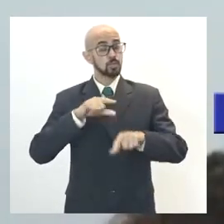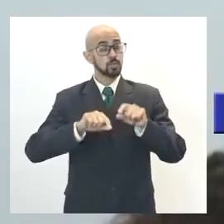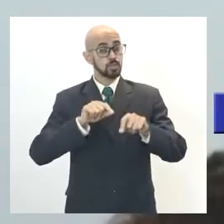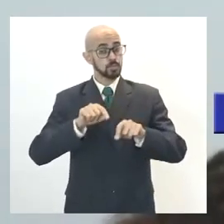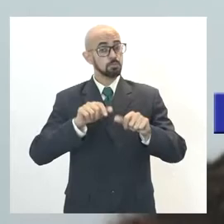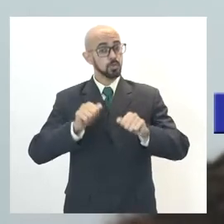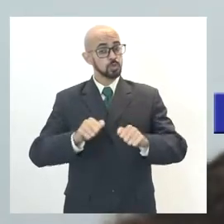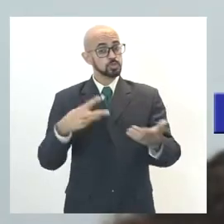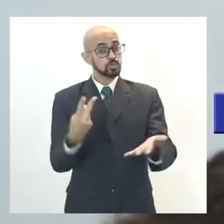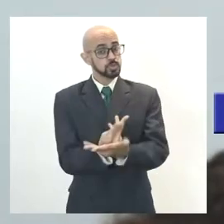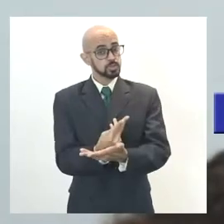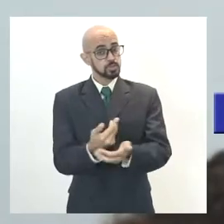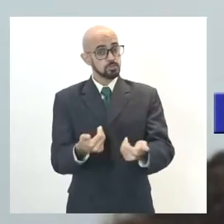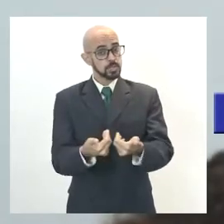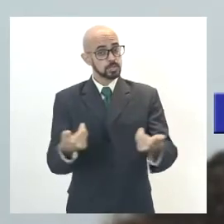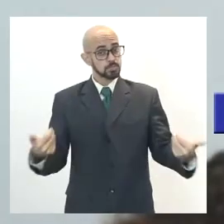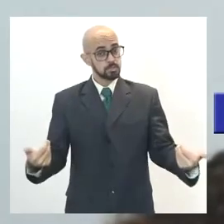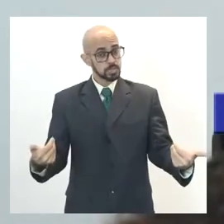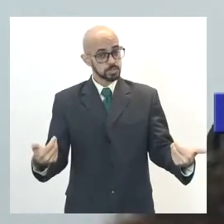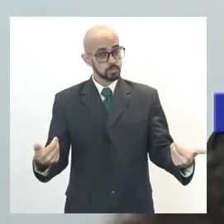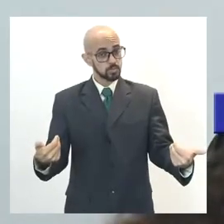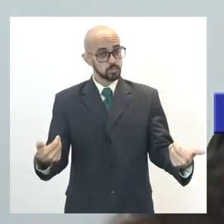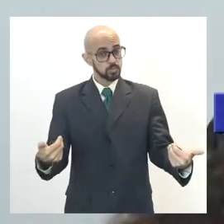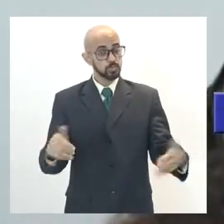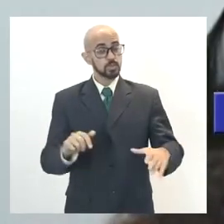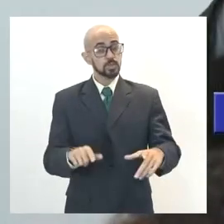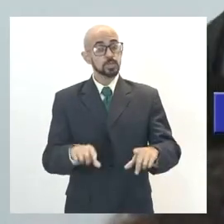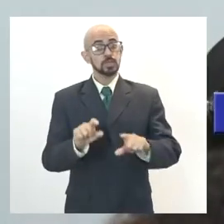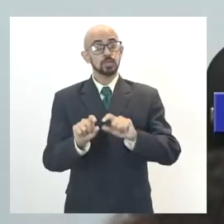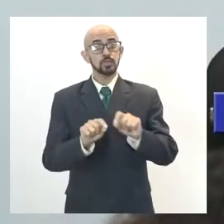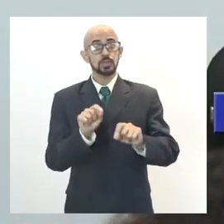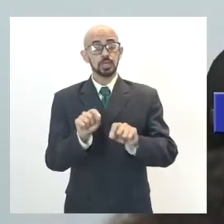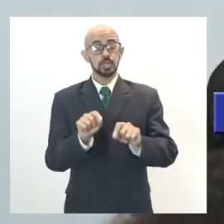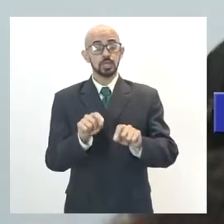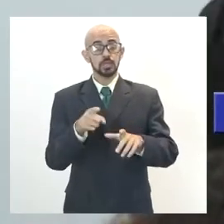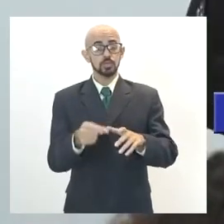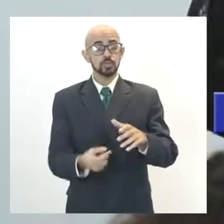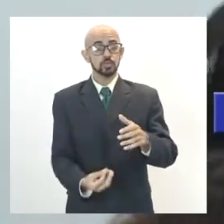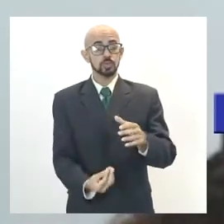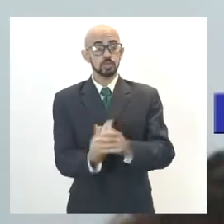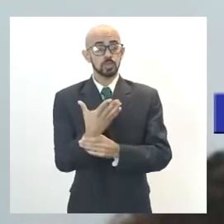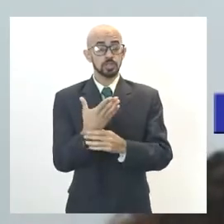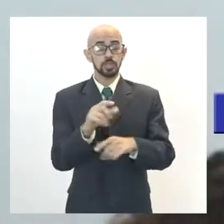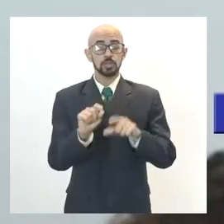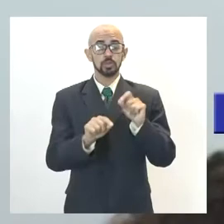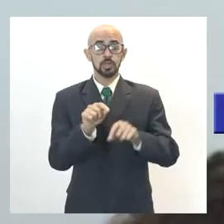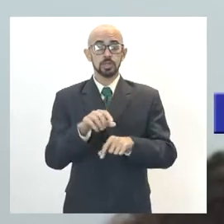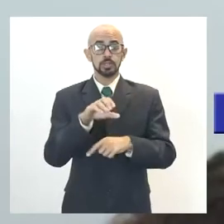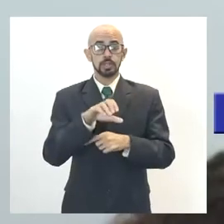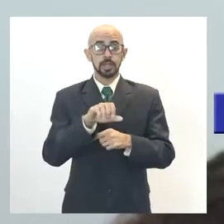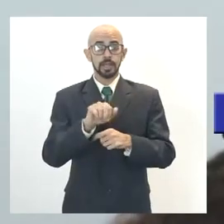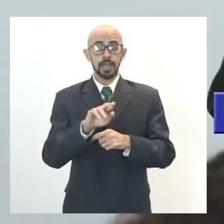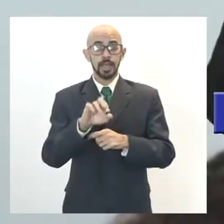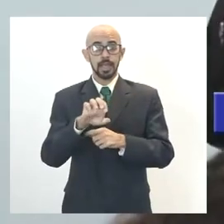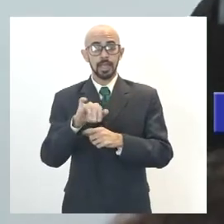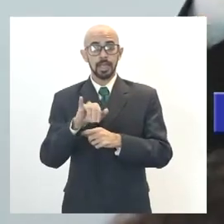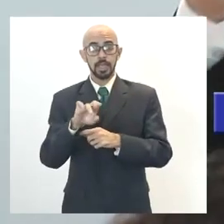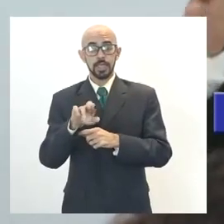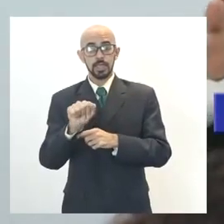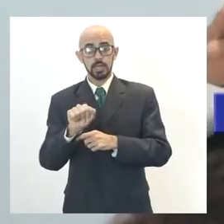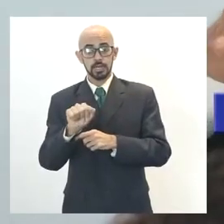divisão e Aí surge com a chamada as carreiras de estado vão